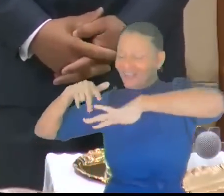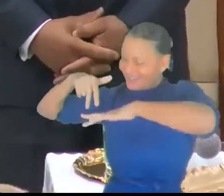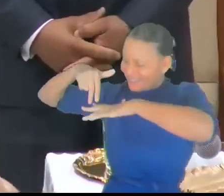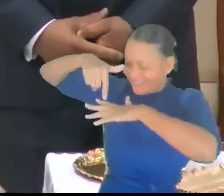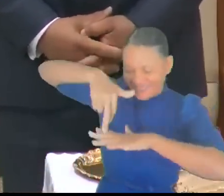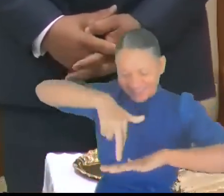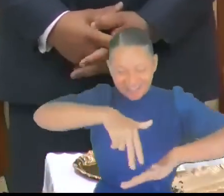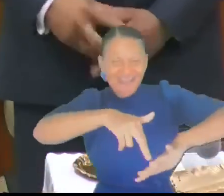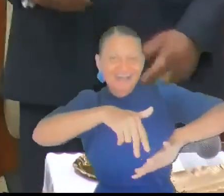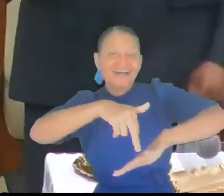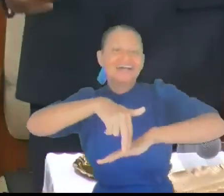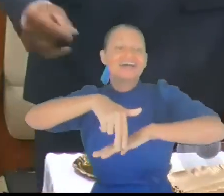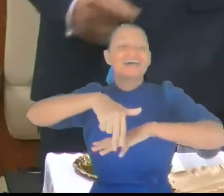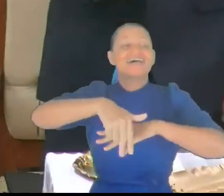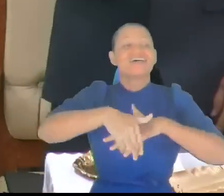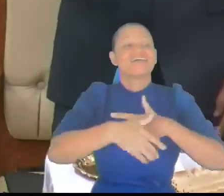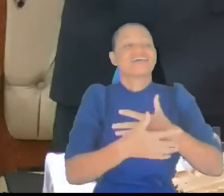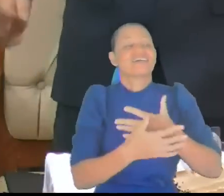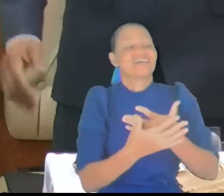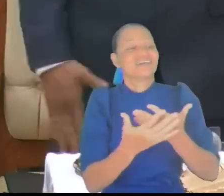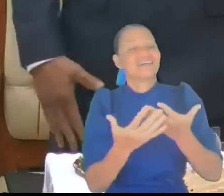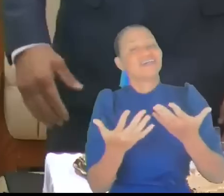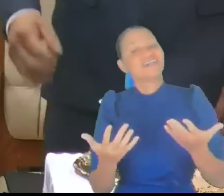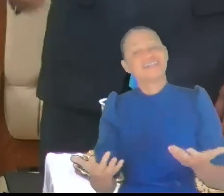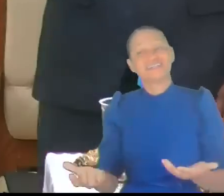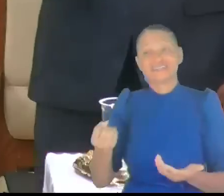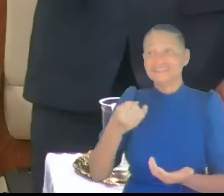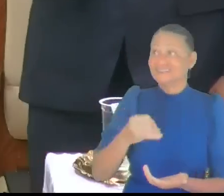Toda a igreja.